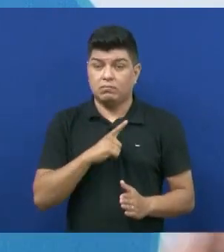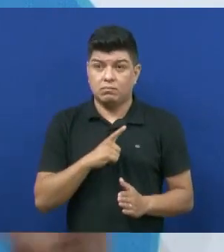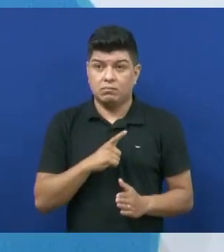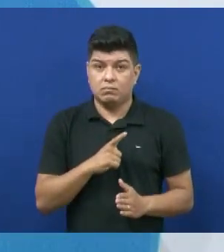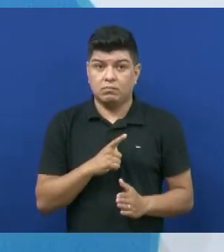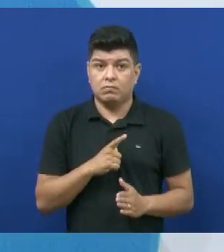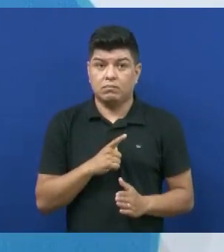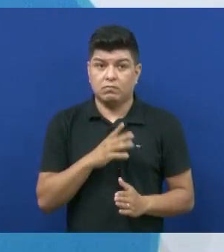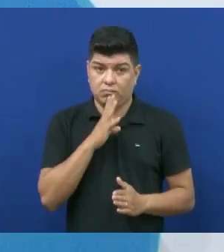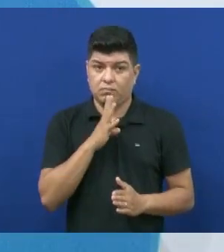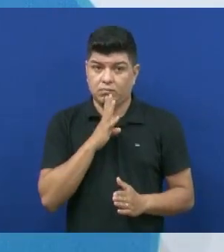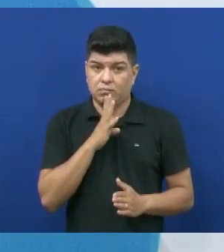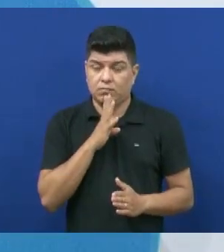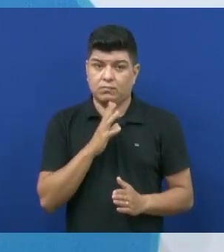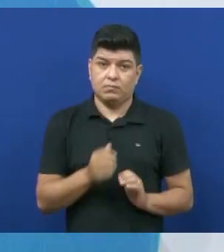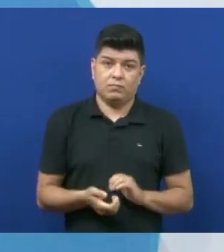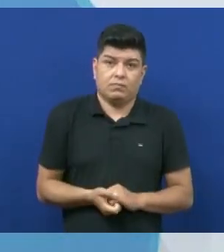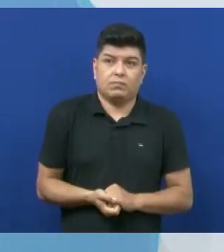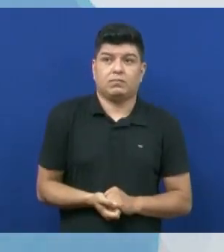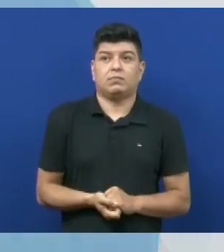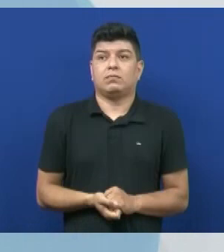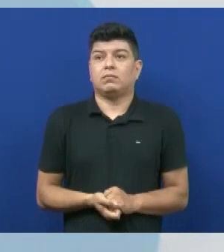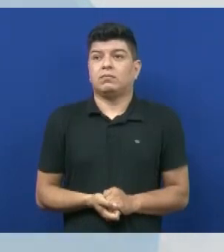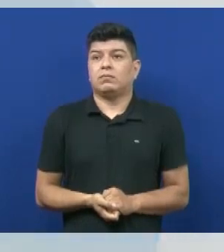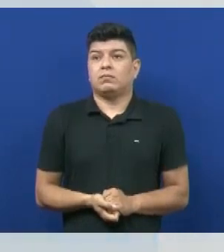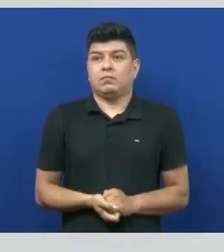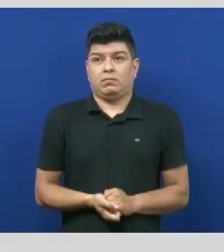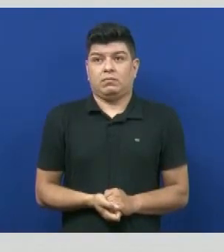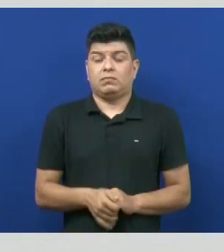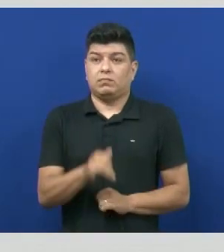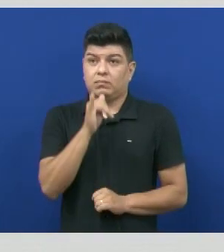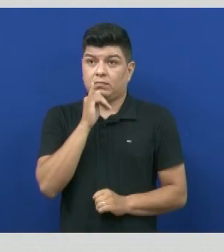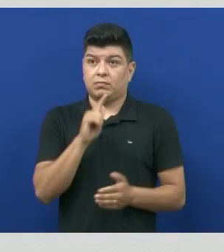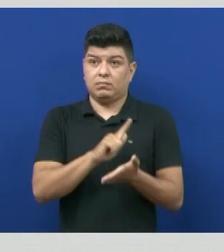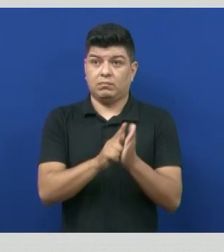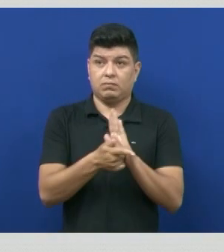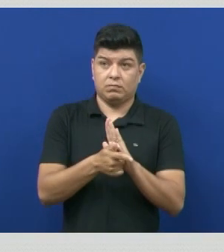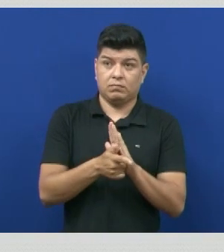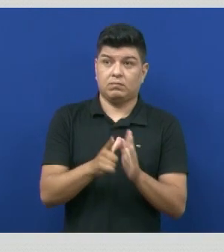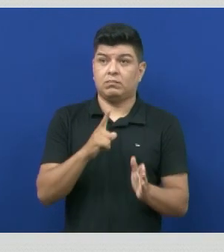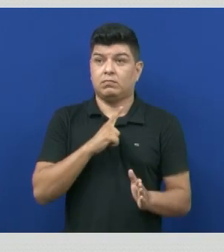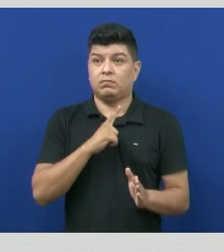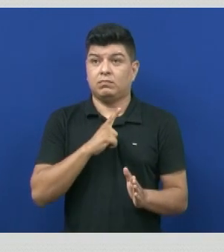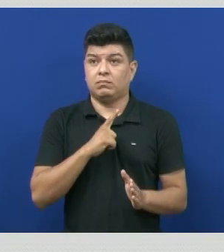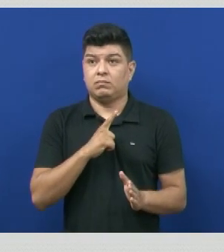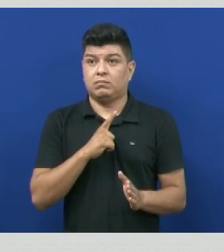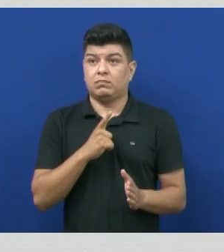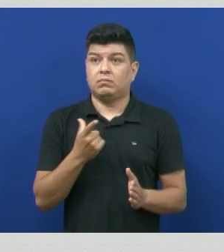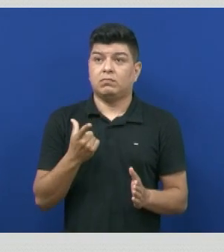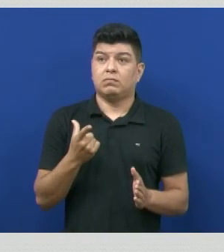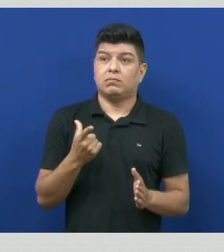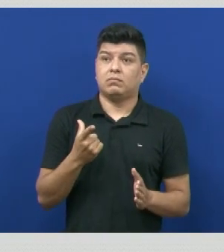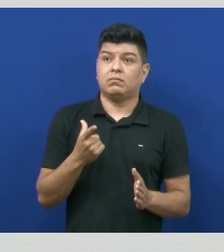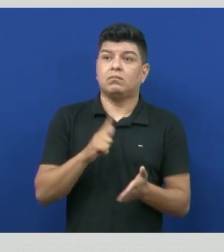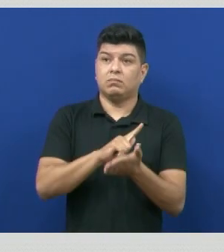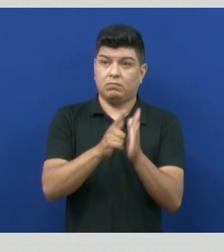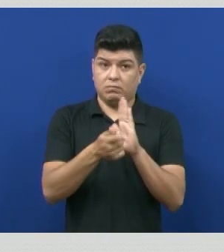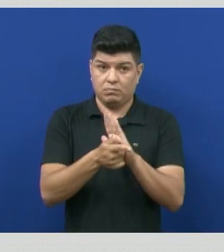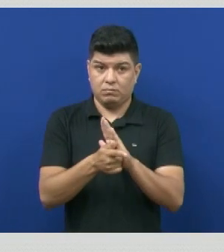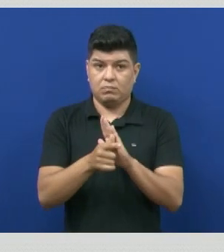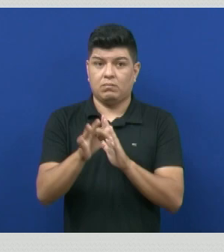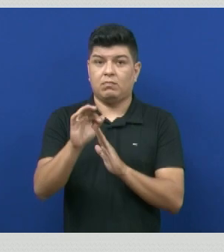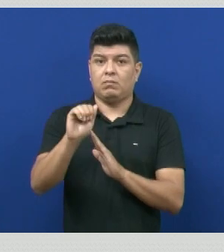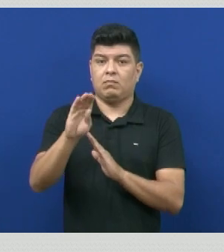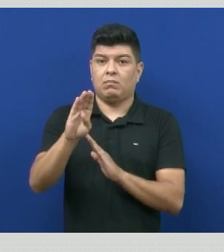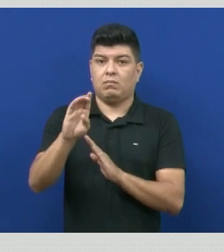narrativo? Vamos conhecê-los? Como exemplo, alguns deles, nós temos a fábula, que é um gênero, o